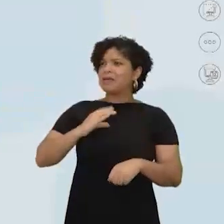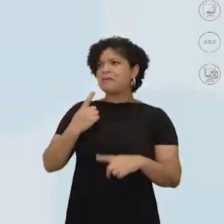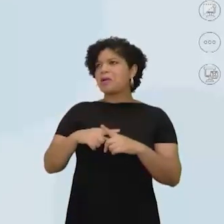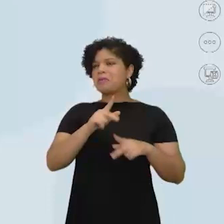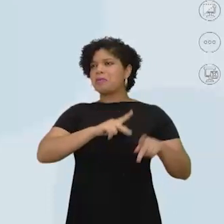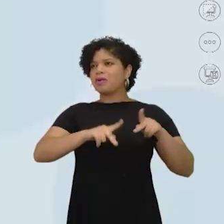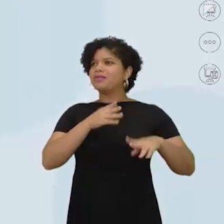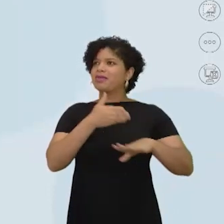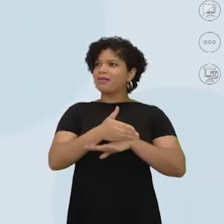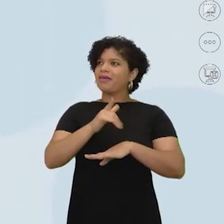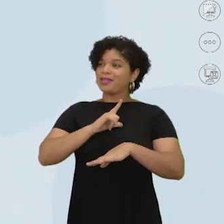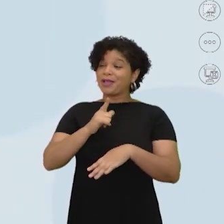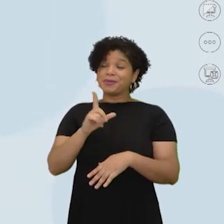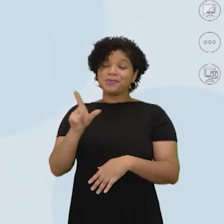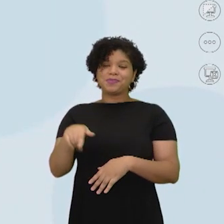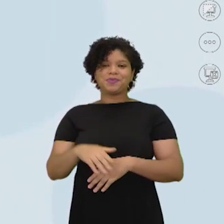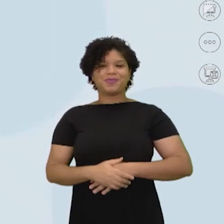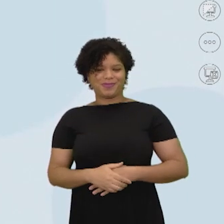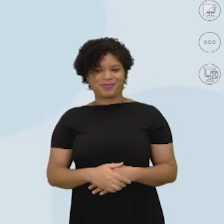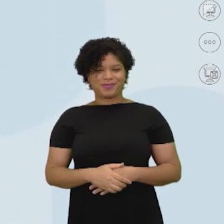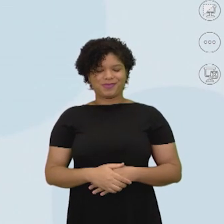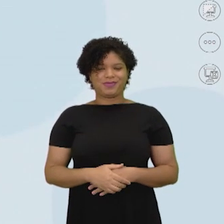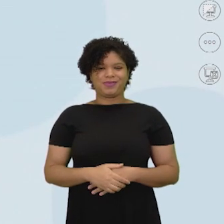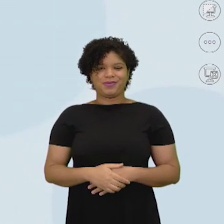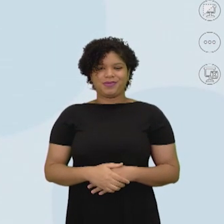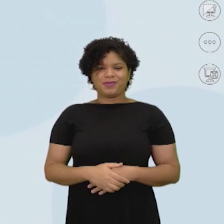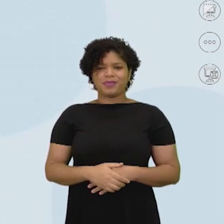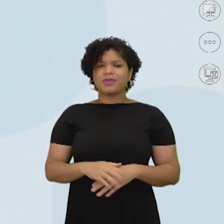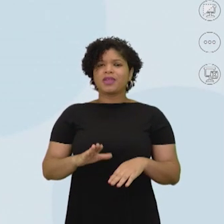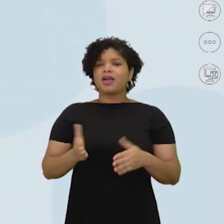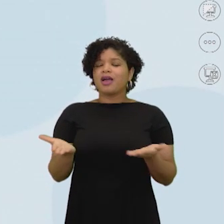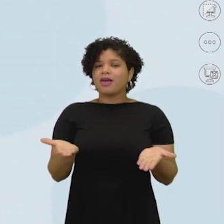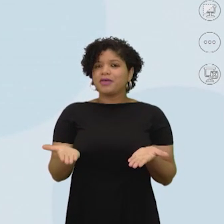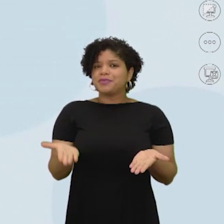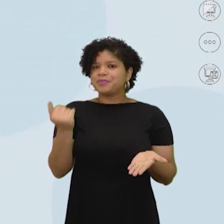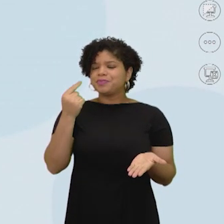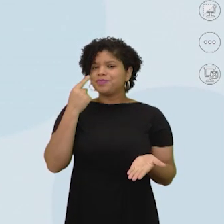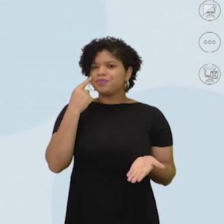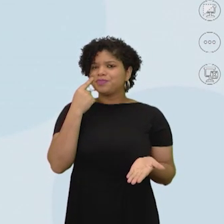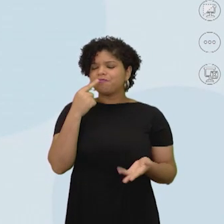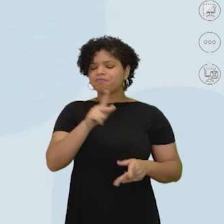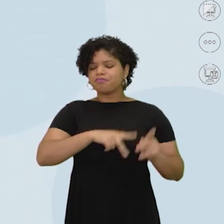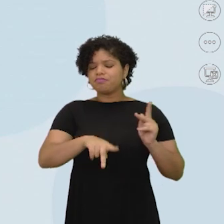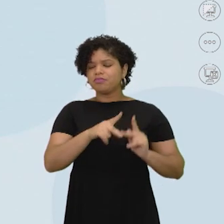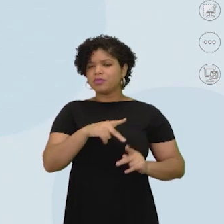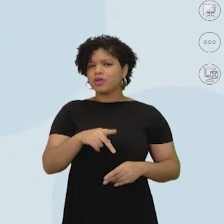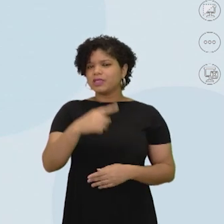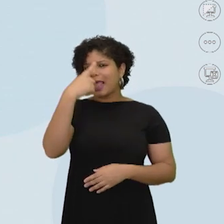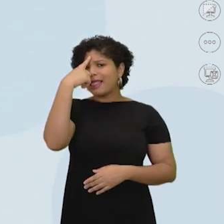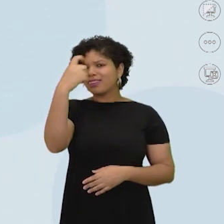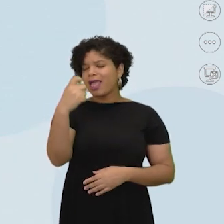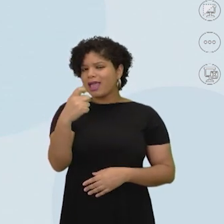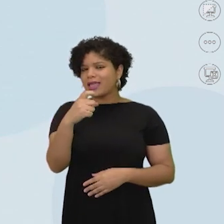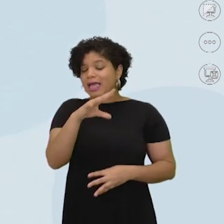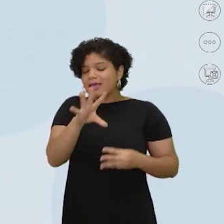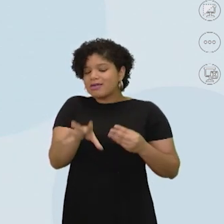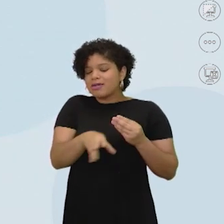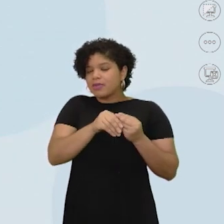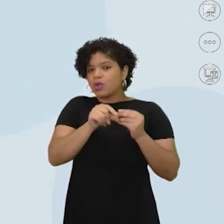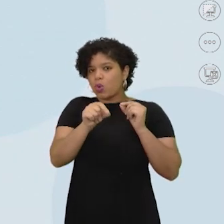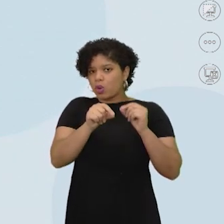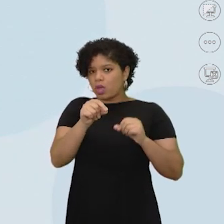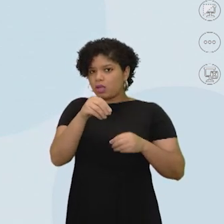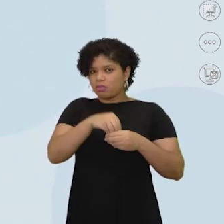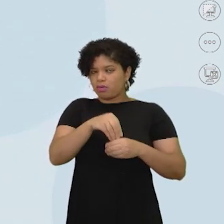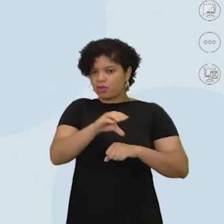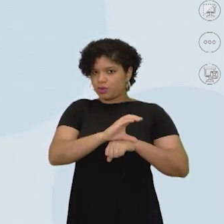o que o povo pedia, né? Quais eram as sugestões para que fossem incluídos nessa nova